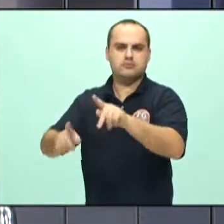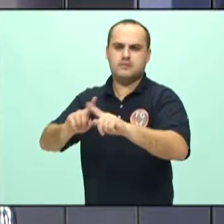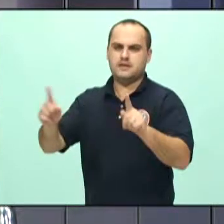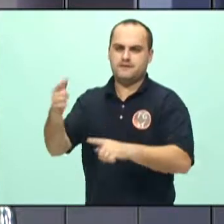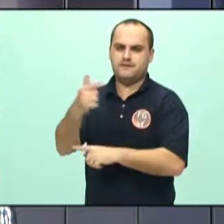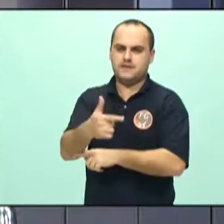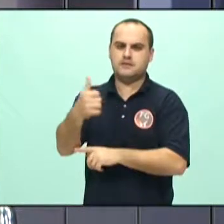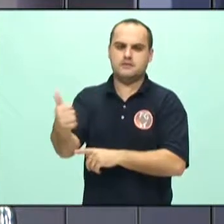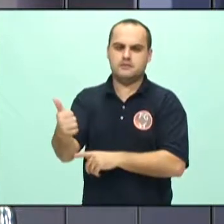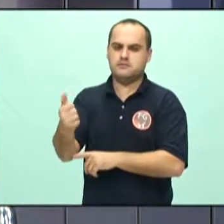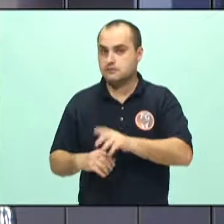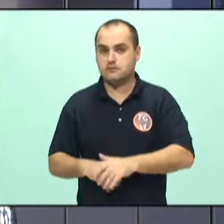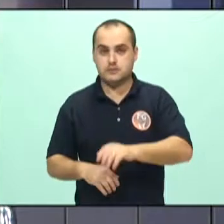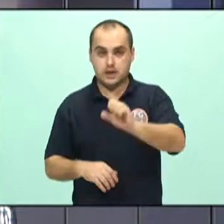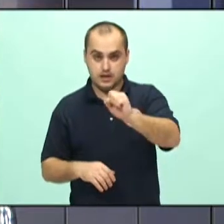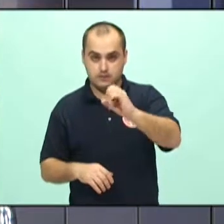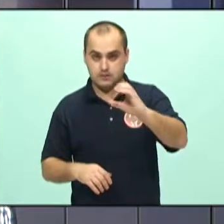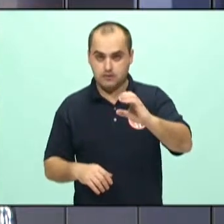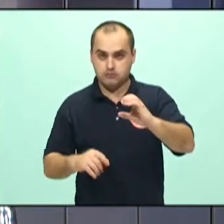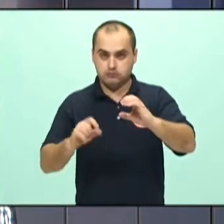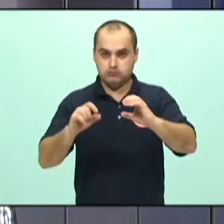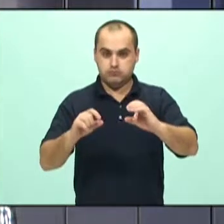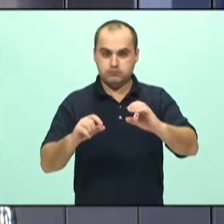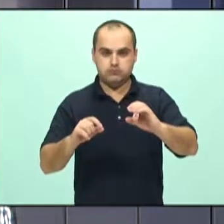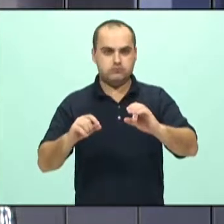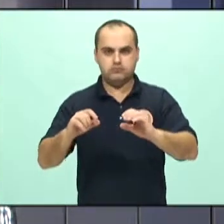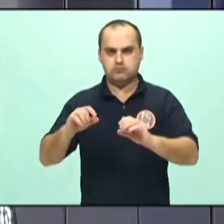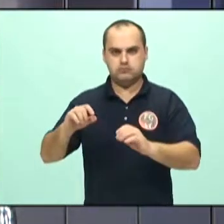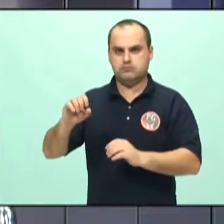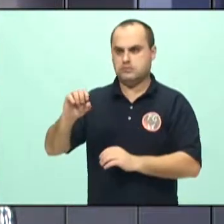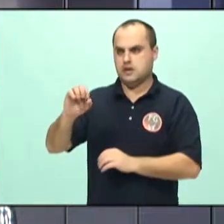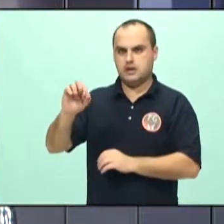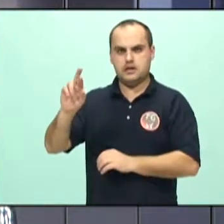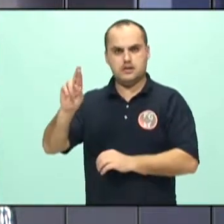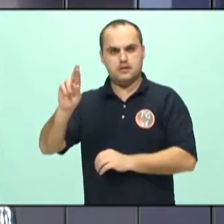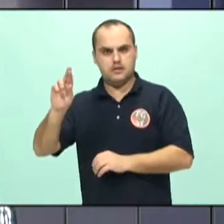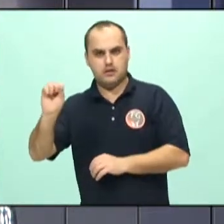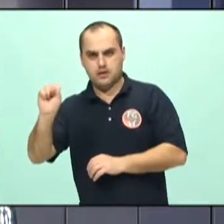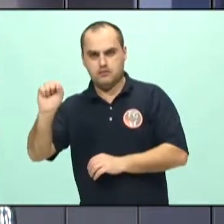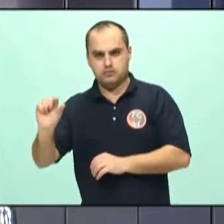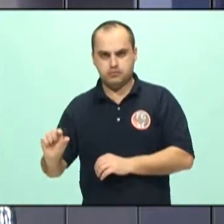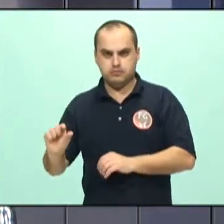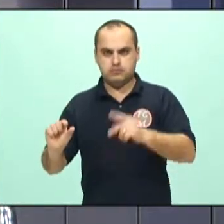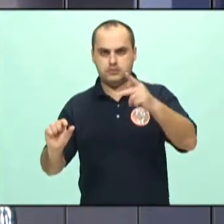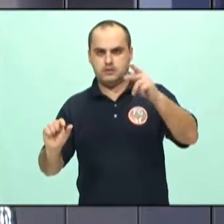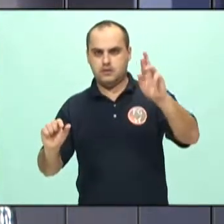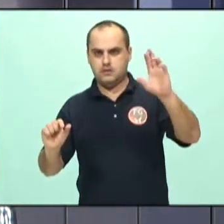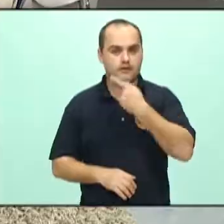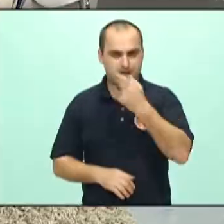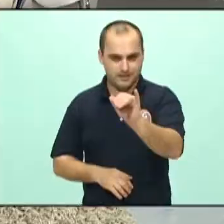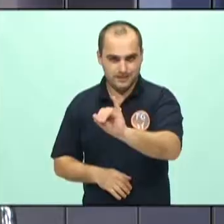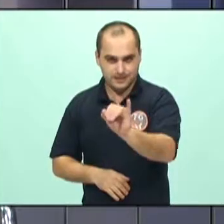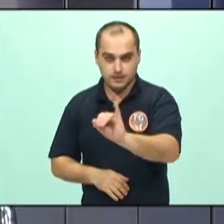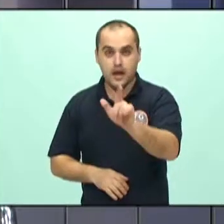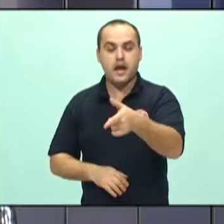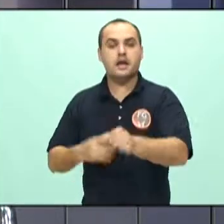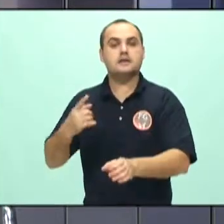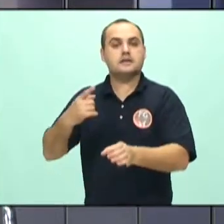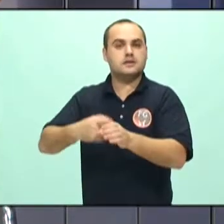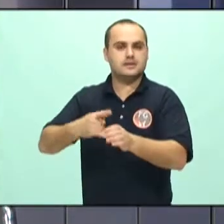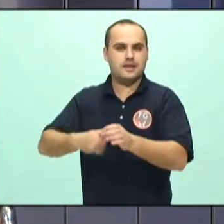até elencar algumas que tiveram resultados práticos, né? Uma audiência pública que o vereador Fabrício Marinho propôs lá atrás com relação a